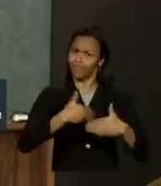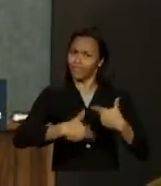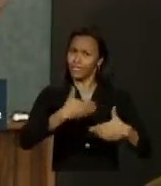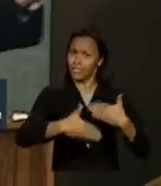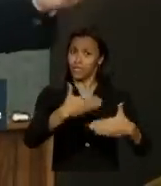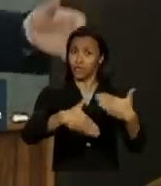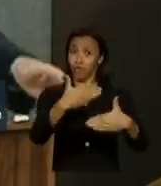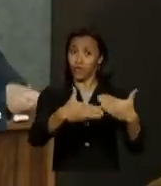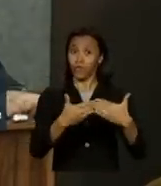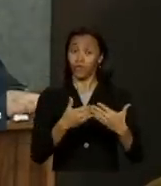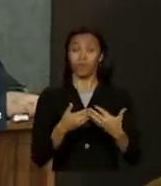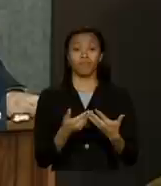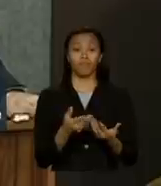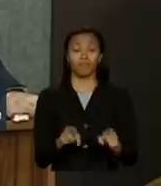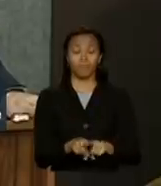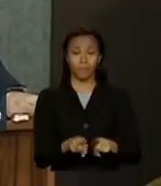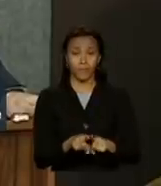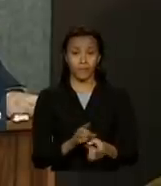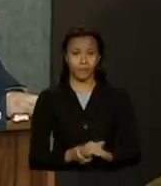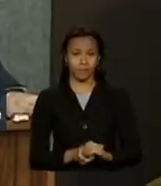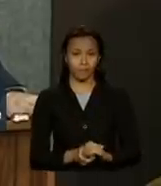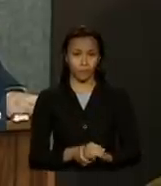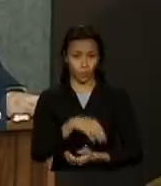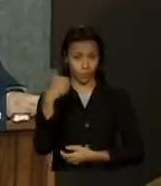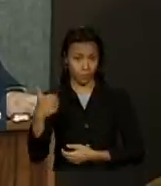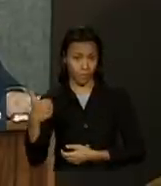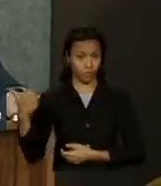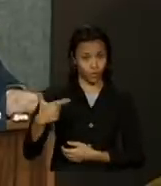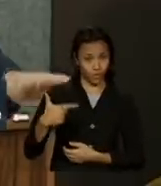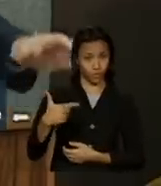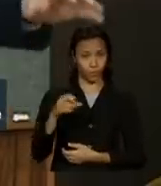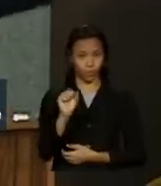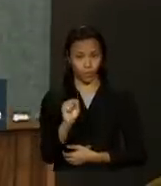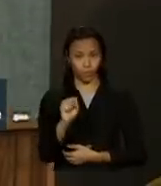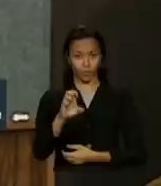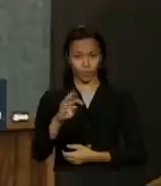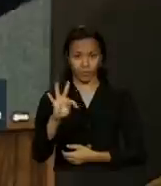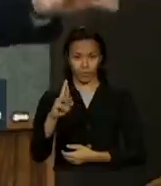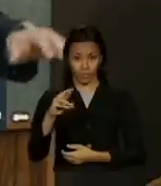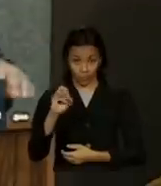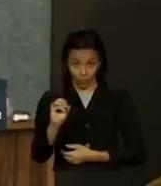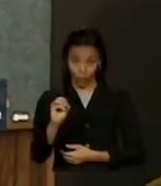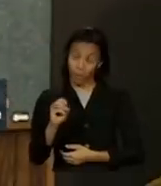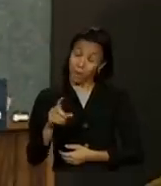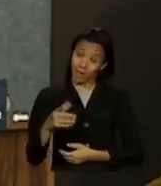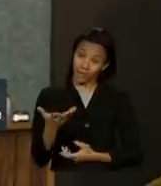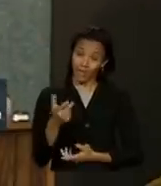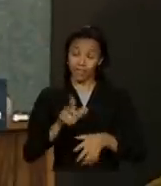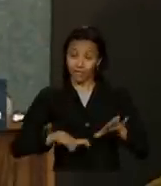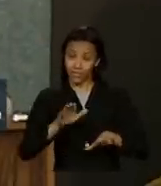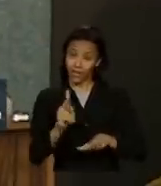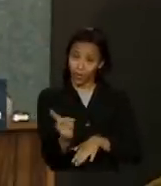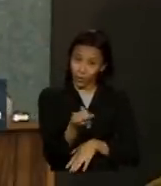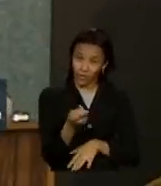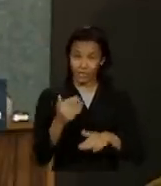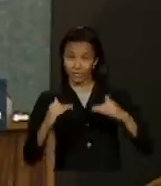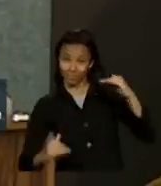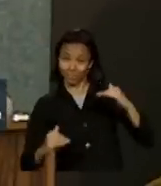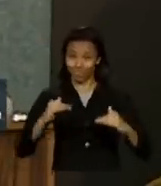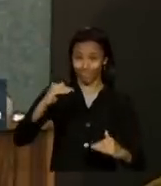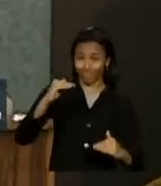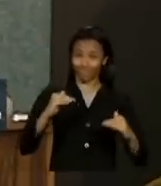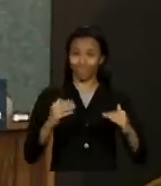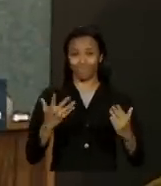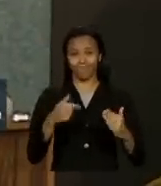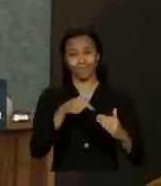na proporção da evolução do primeiro e segundo setor né E como normalmente existe um desbalanceamento muito grande do terceiro